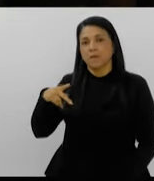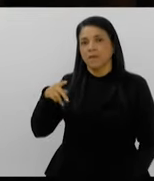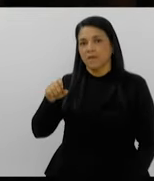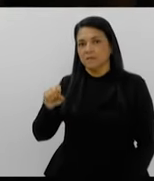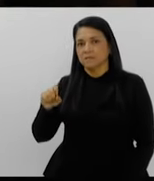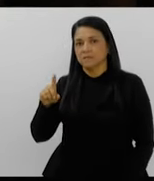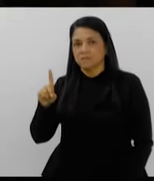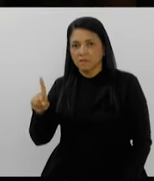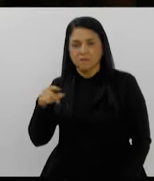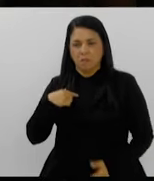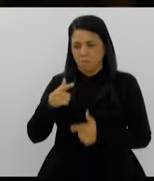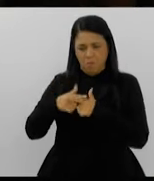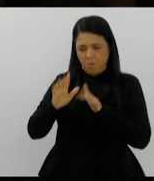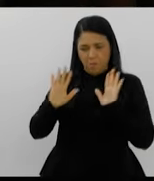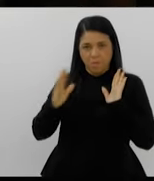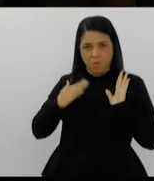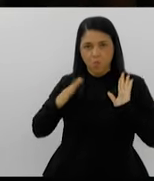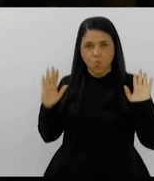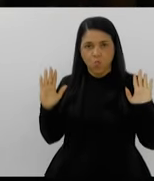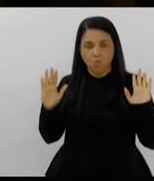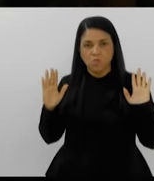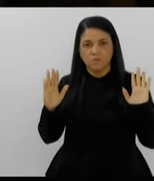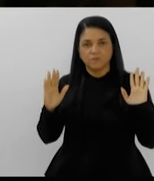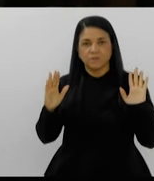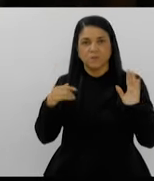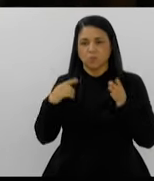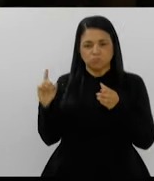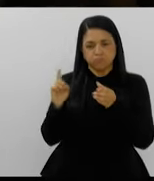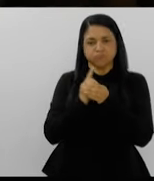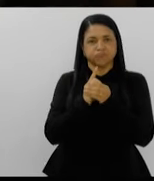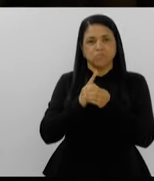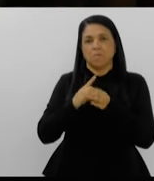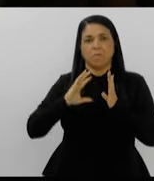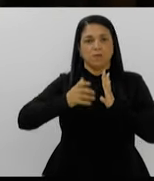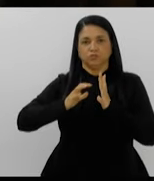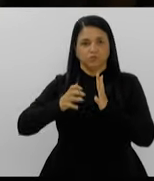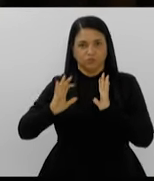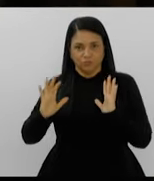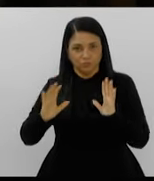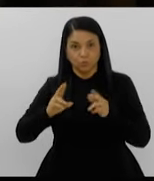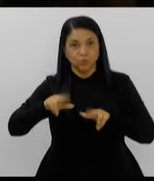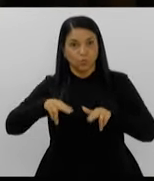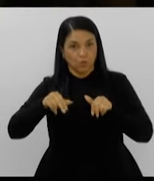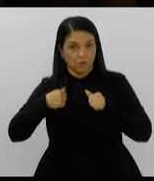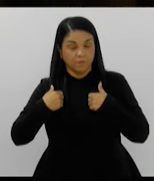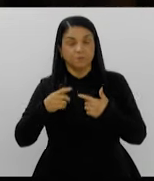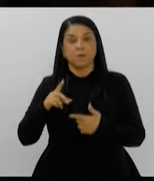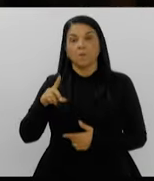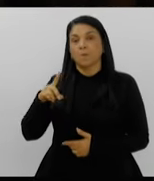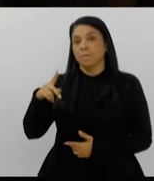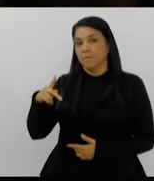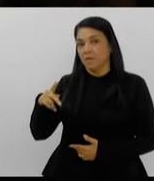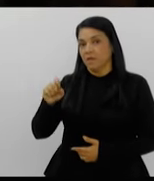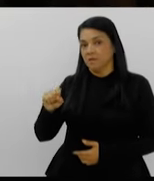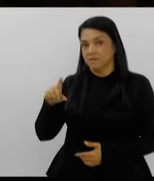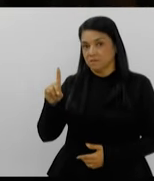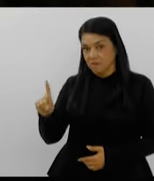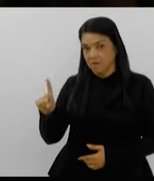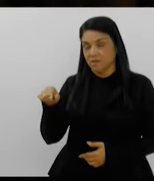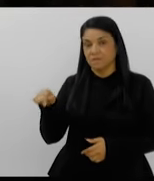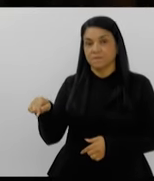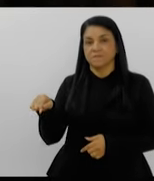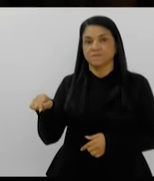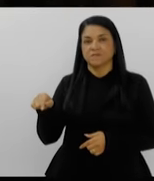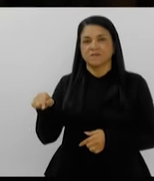meu, eu não quero que seja, porque eu não quero nunca fazer parte desse partido. Agora, por que que o PSD, de boa